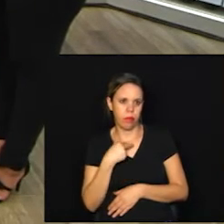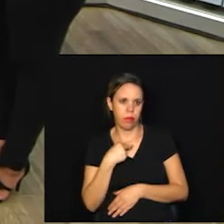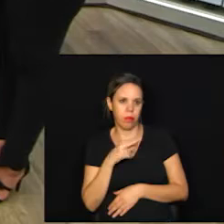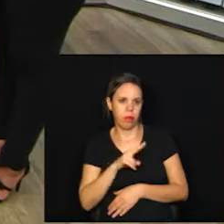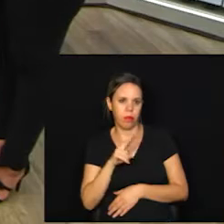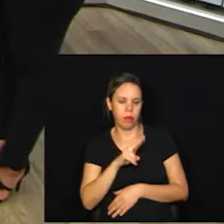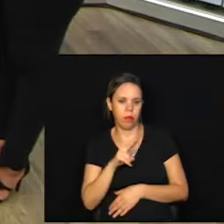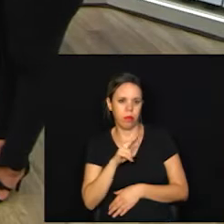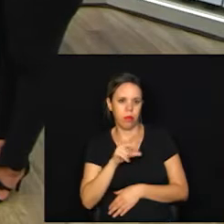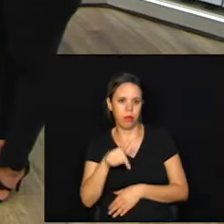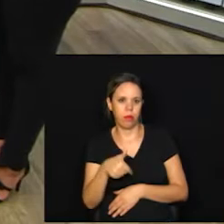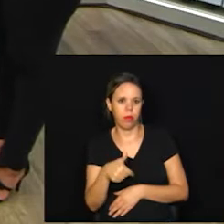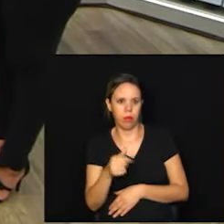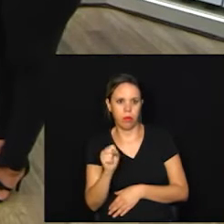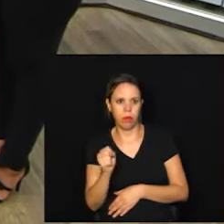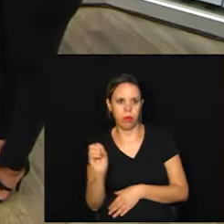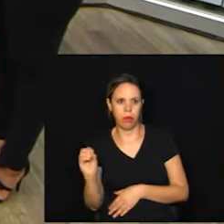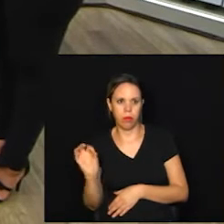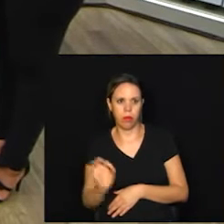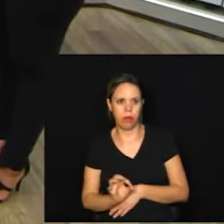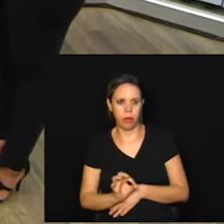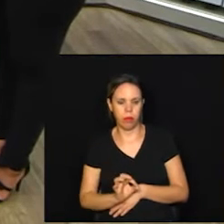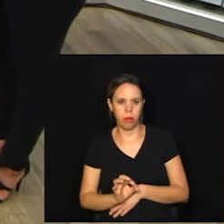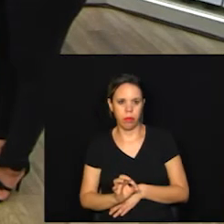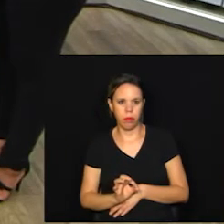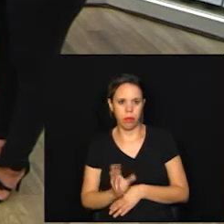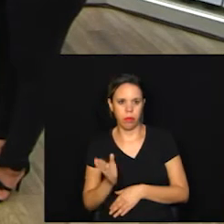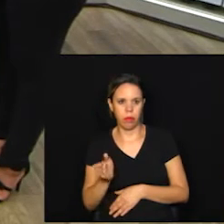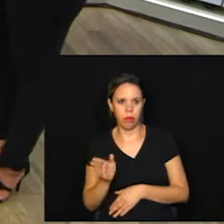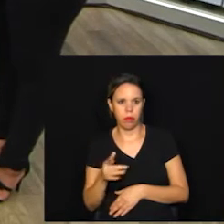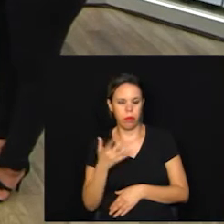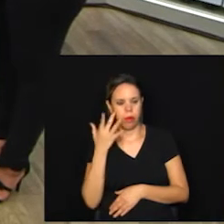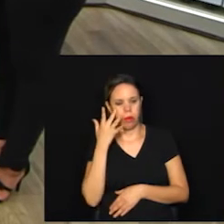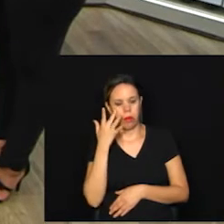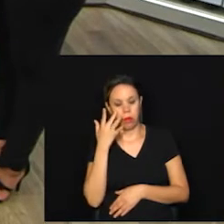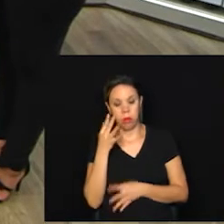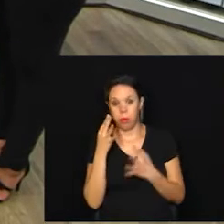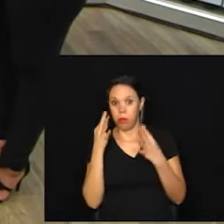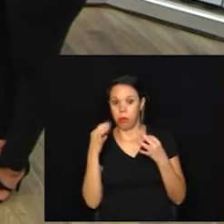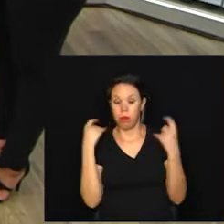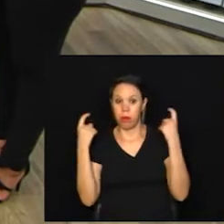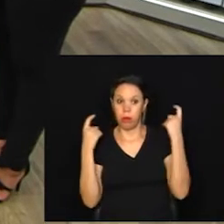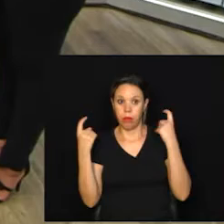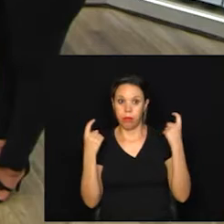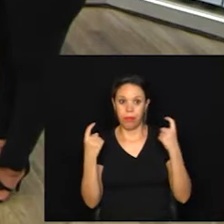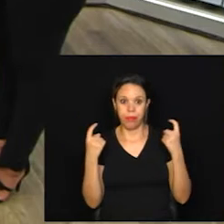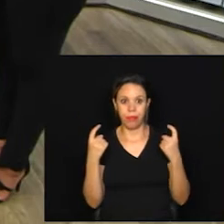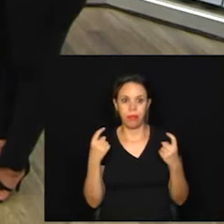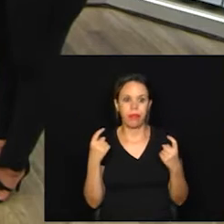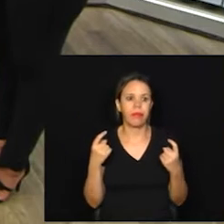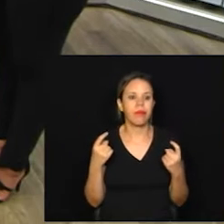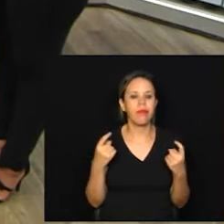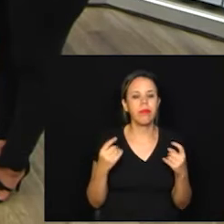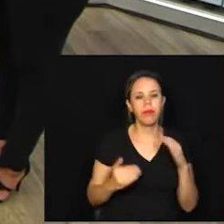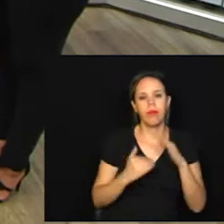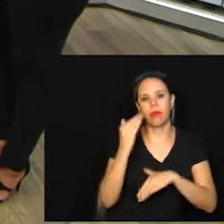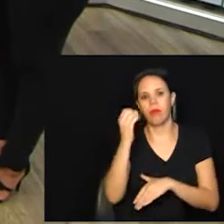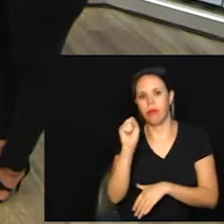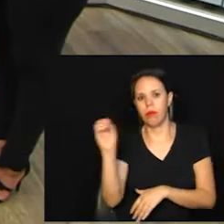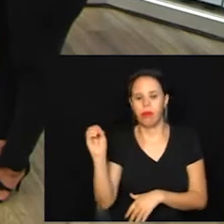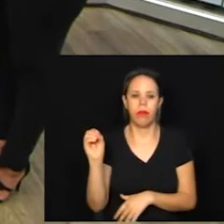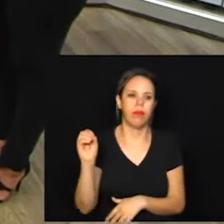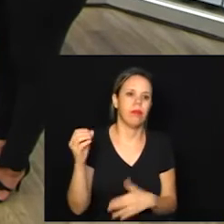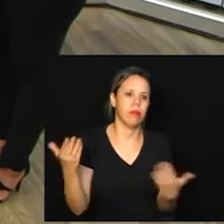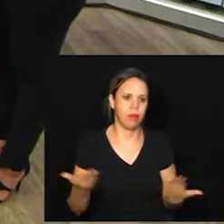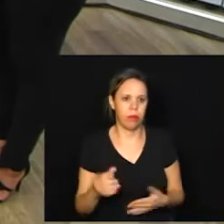ocupação, né, passando dos 80%. A gente já chamava atenção, já nos preocupávamos aqui acima dos 80%, chegando